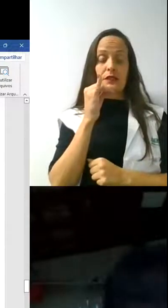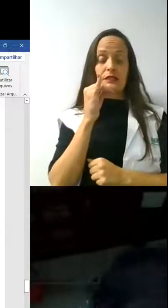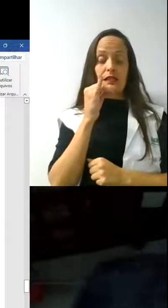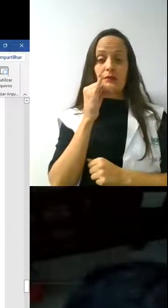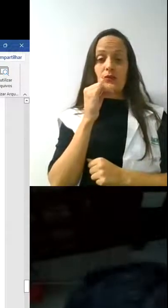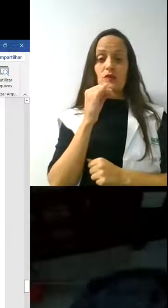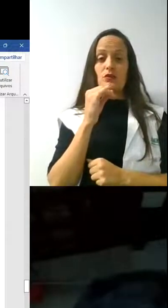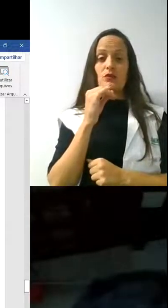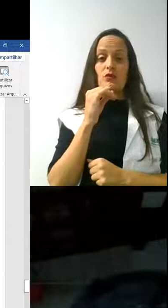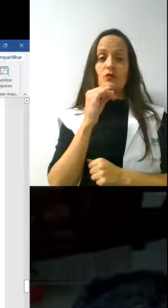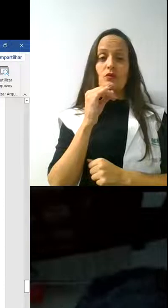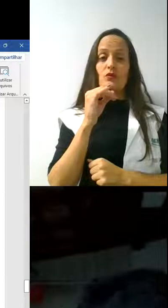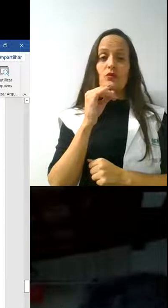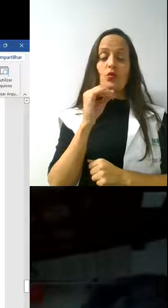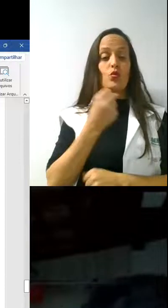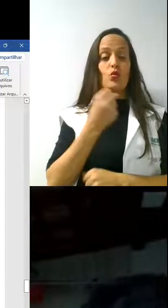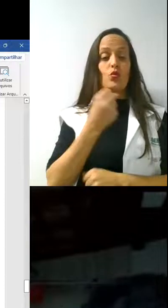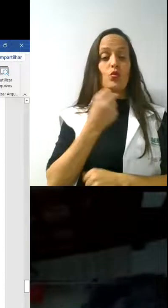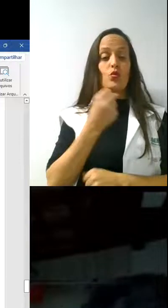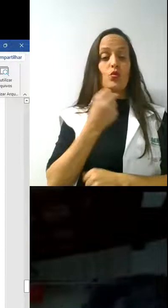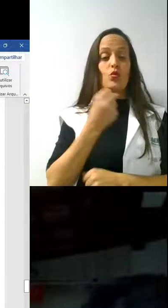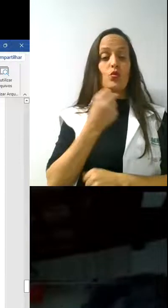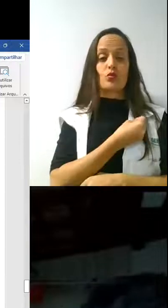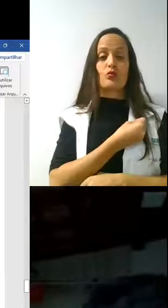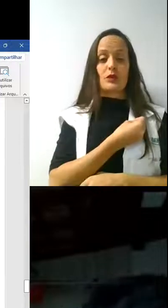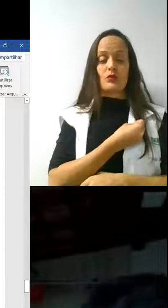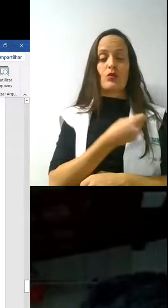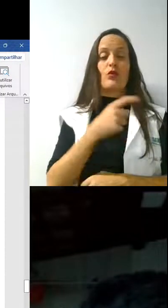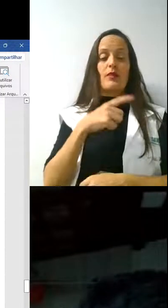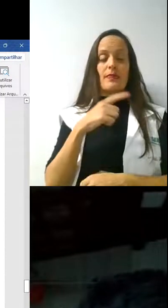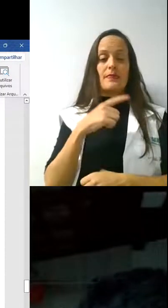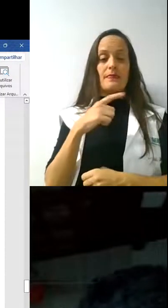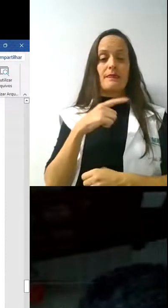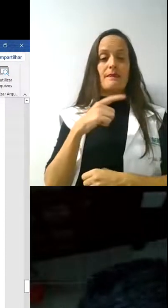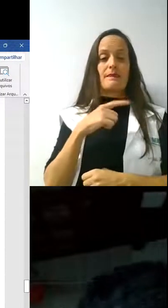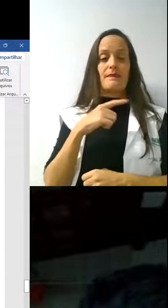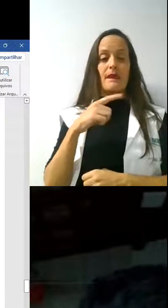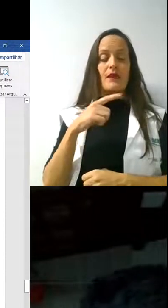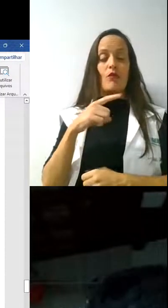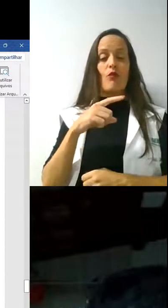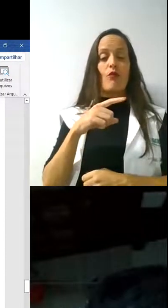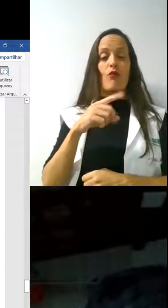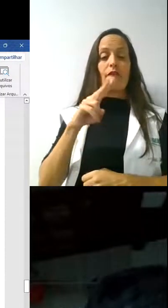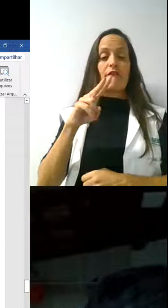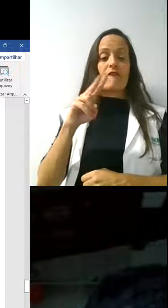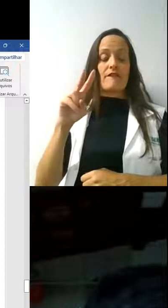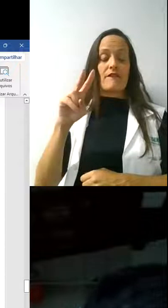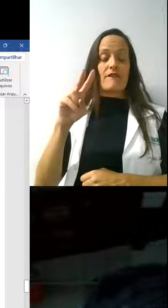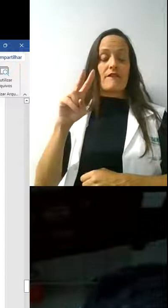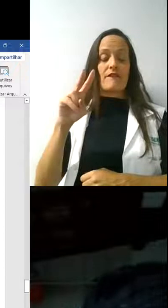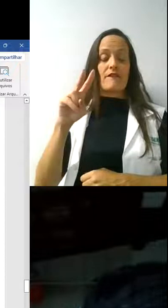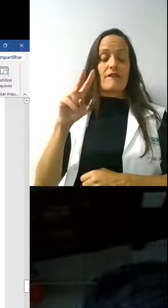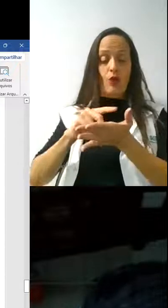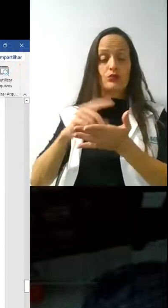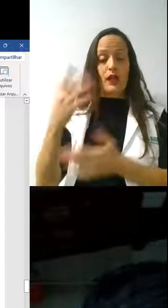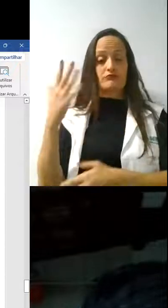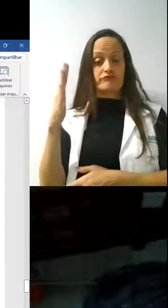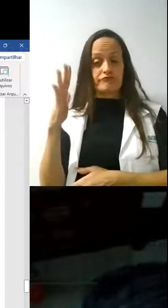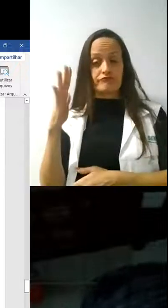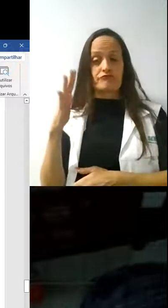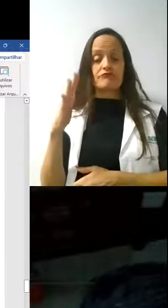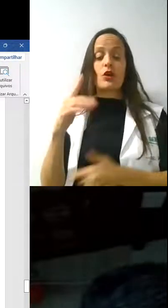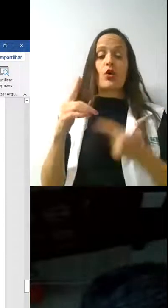de redução está tá do lado esquerdo, perdão, né? O fator real está do lado esquerdo e o fator de redução